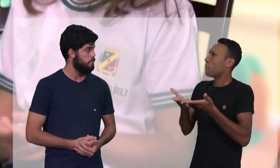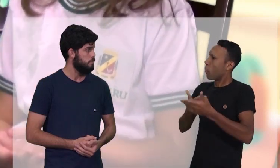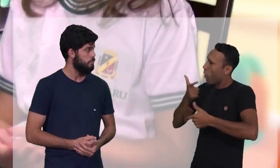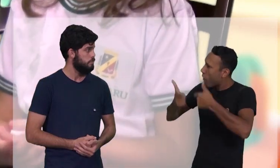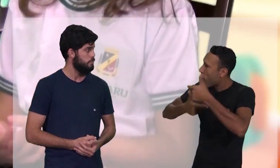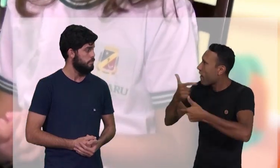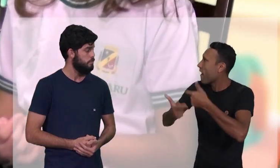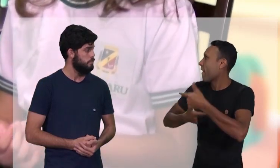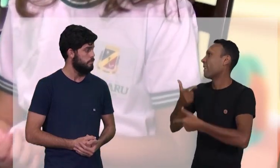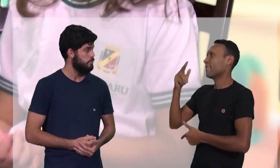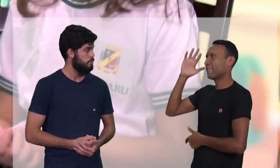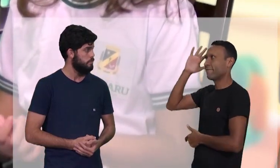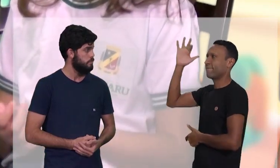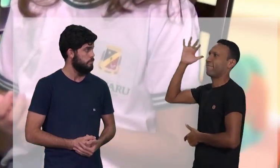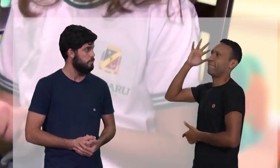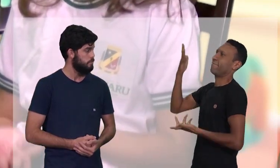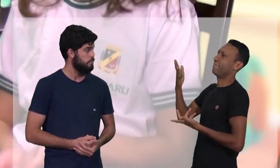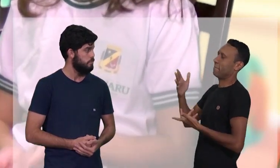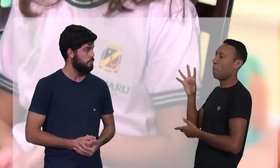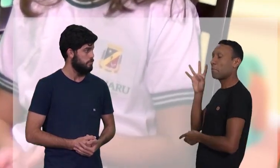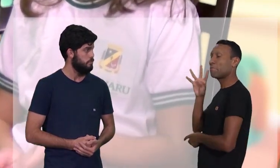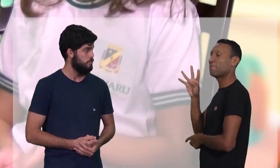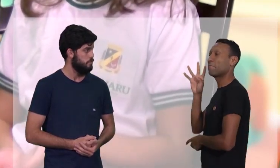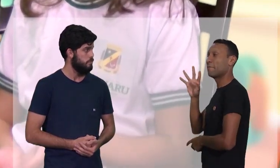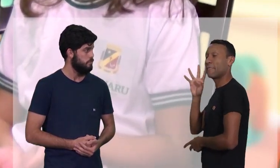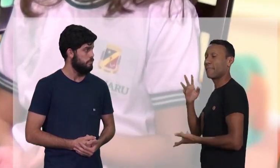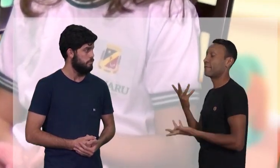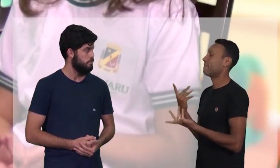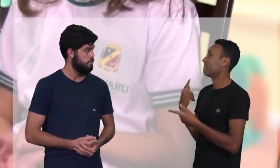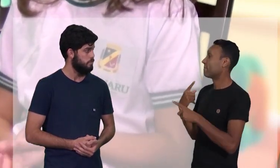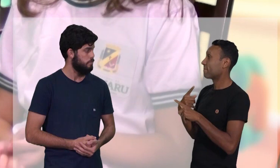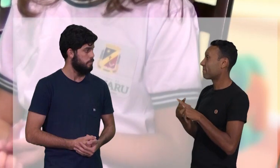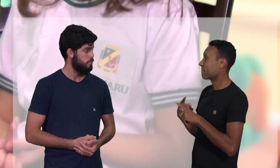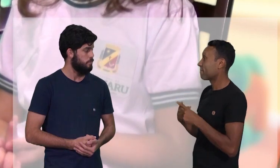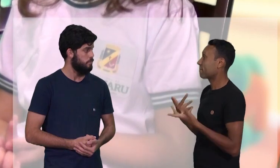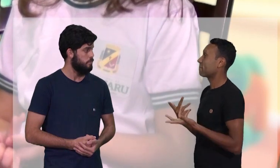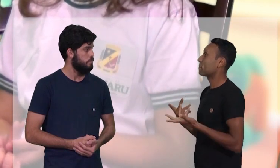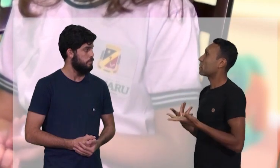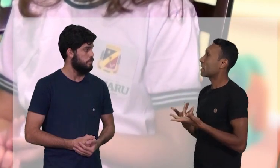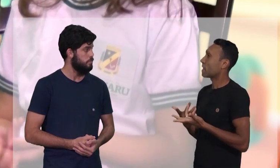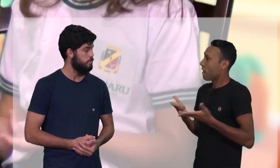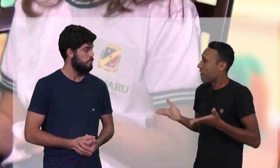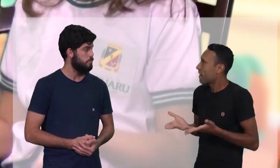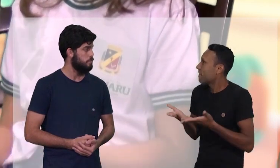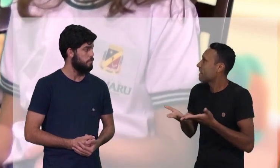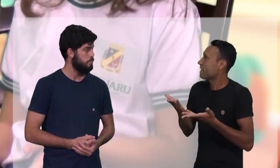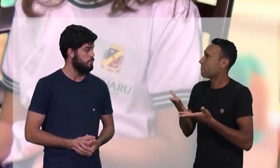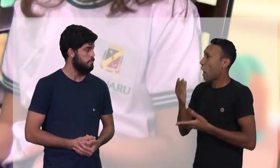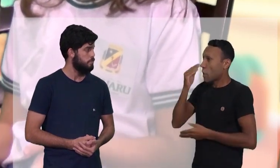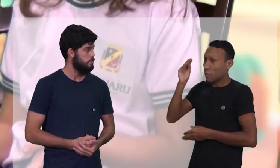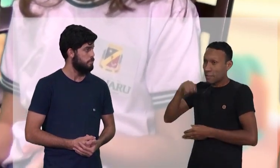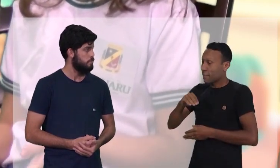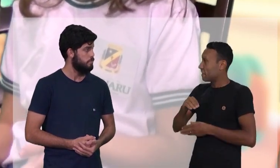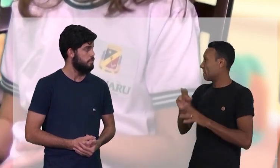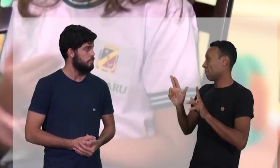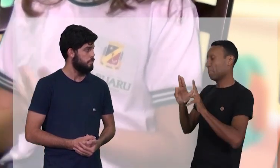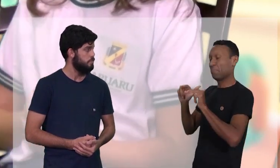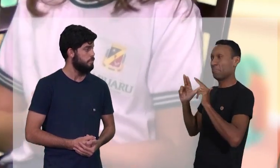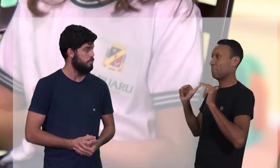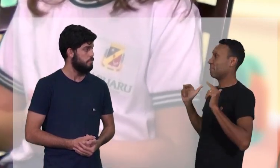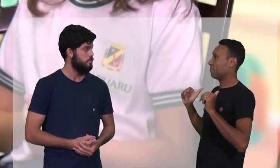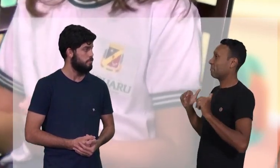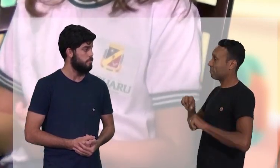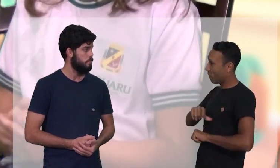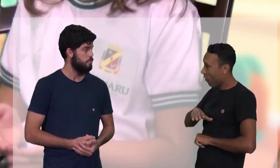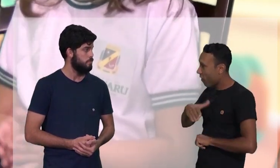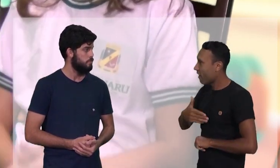correr atrás. Aí eu acho que isso é muito legal, porque... E acaba estimulando a gente a não desistir do que a gente